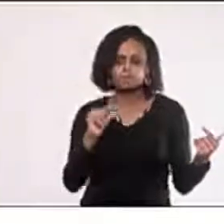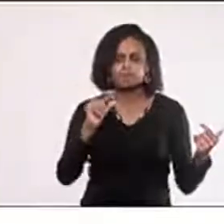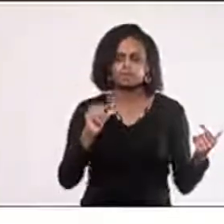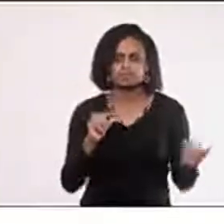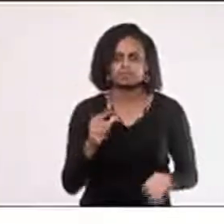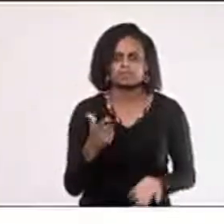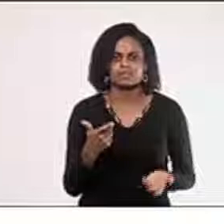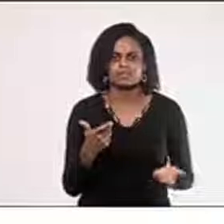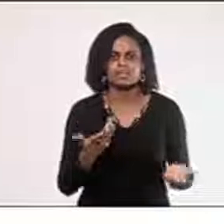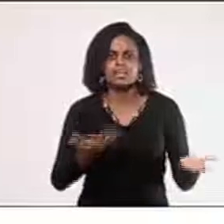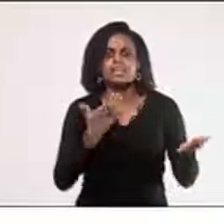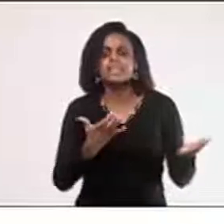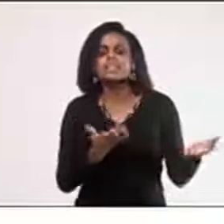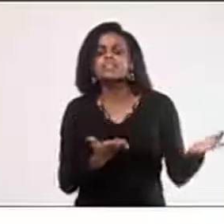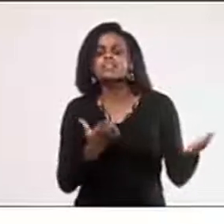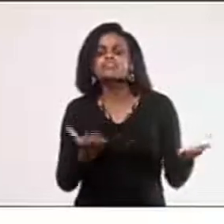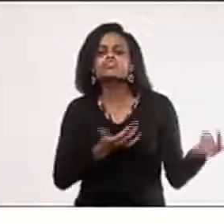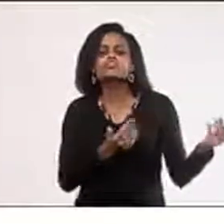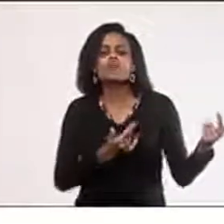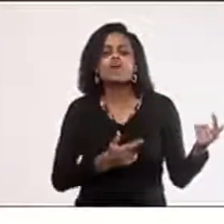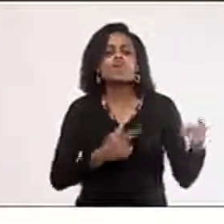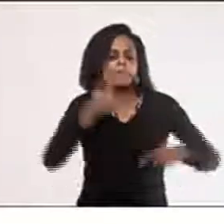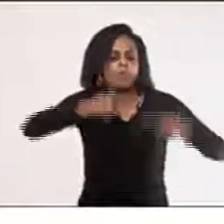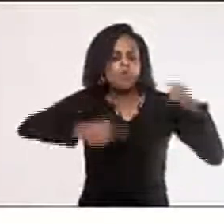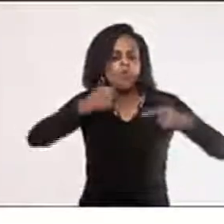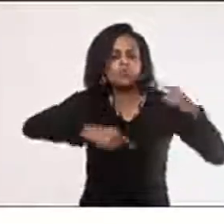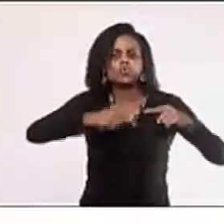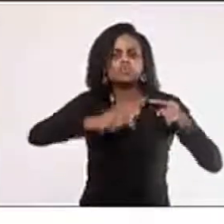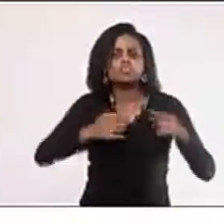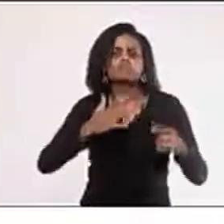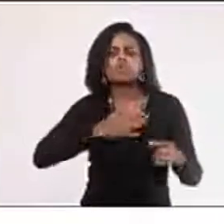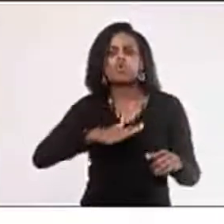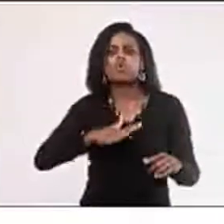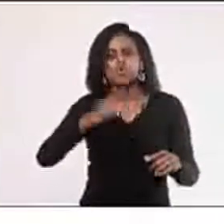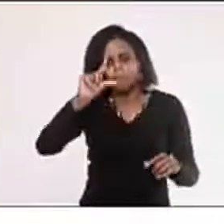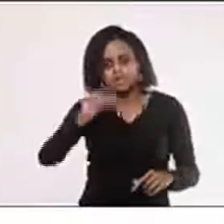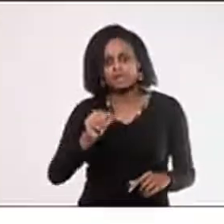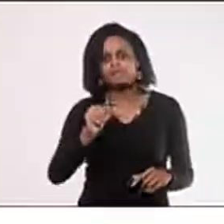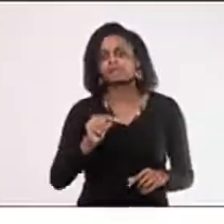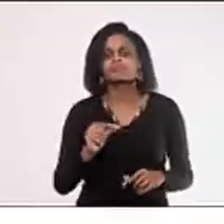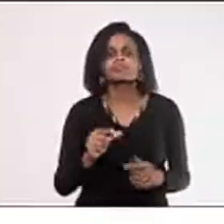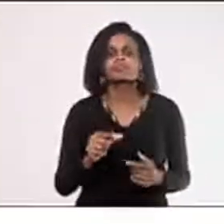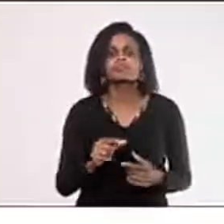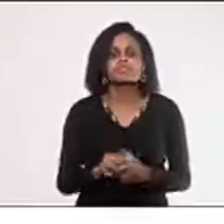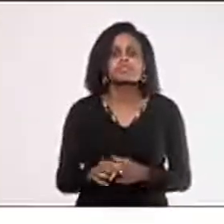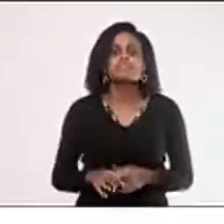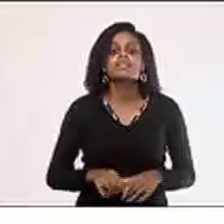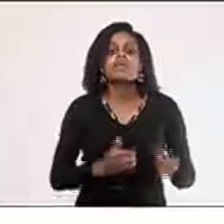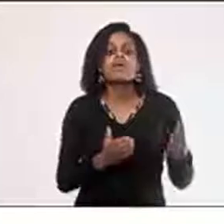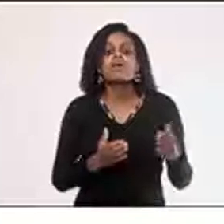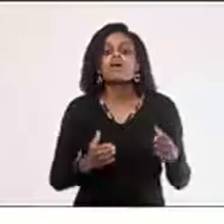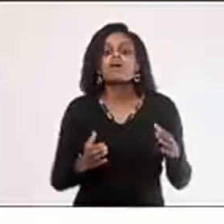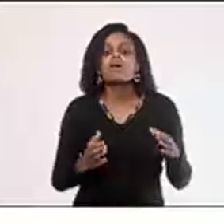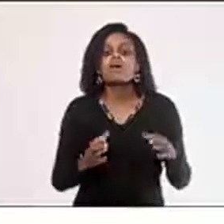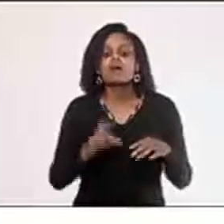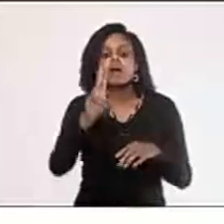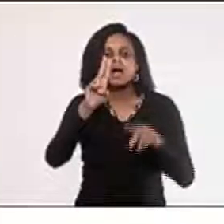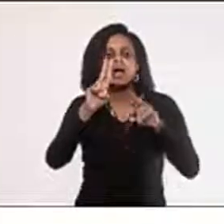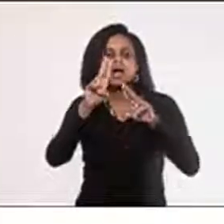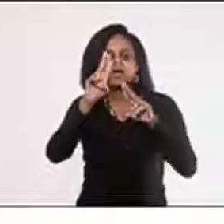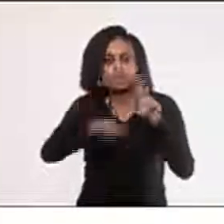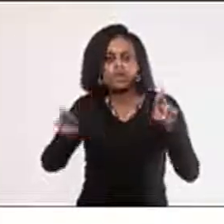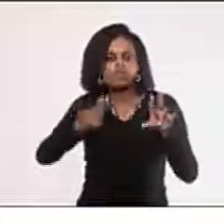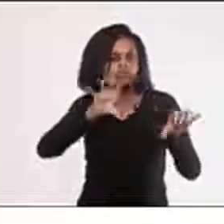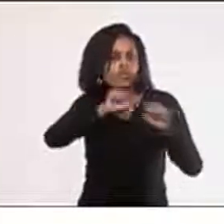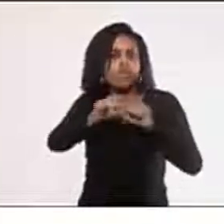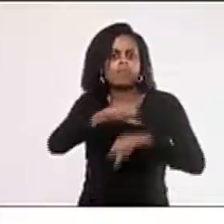jovens fossem menos politizados. E essa não é a gênese da UERJ. A UERJ forma engenheiros para entender o